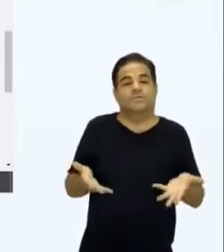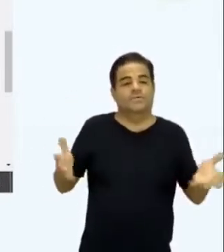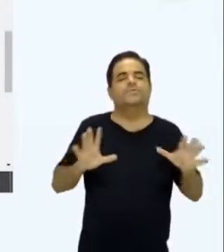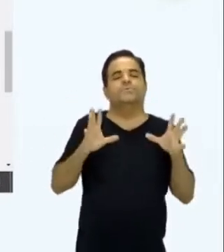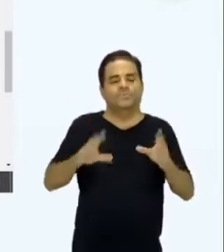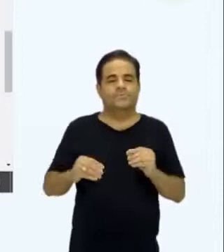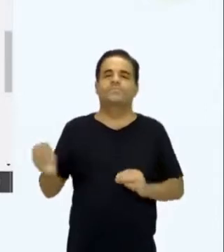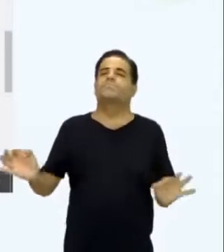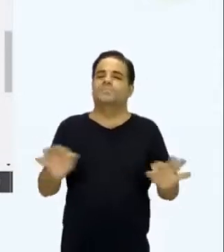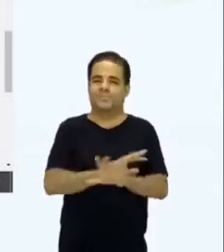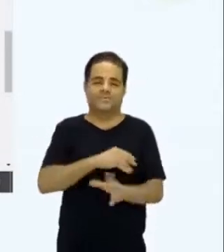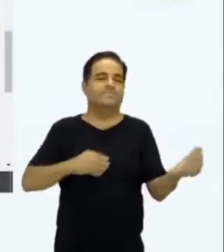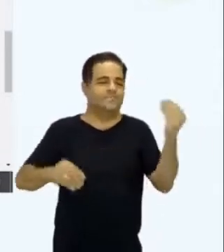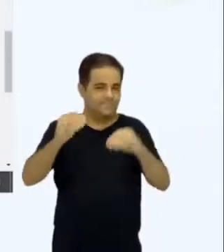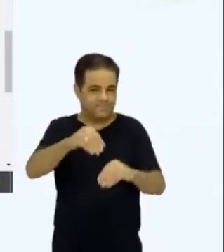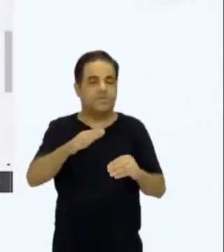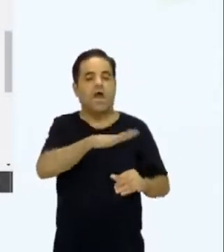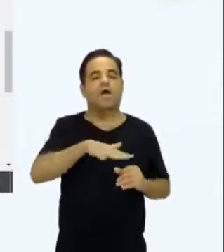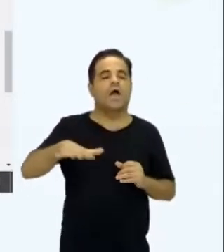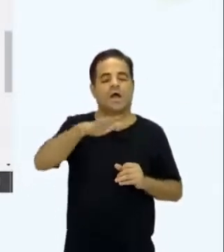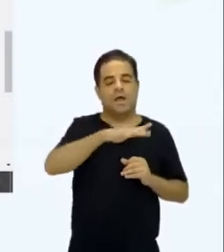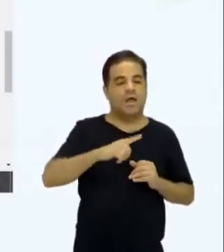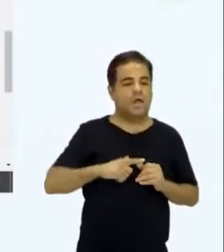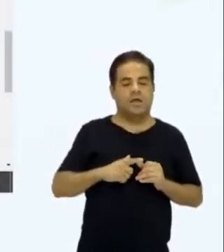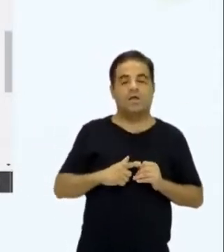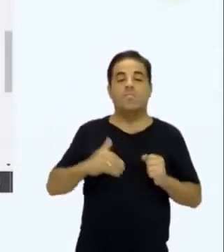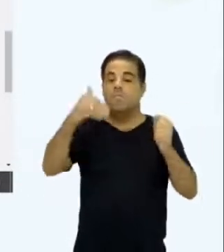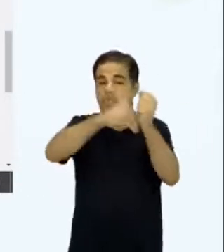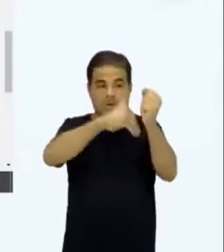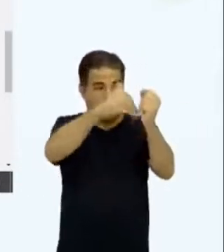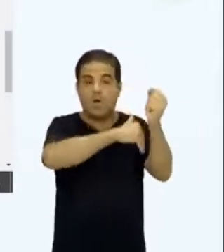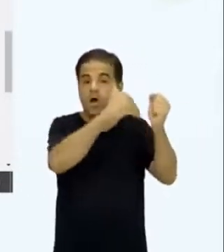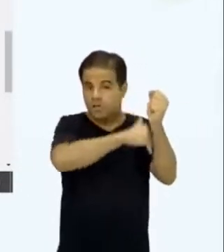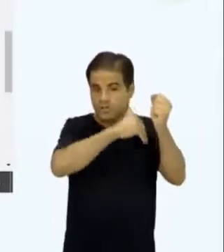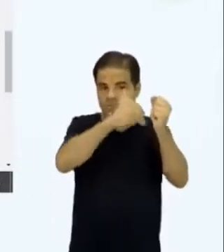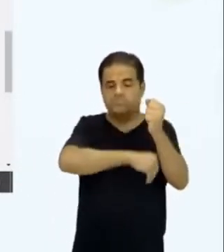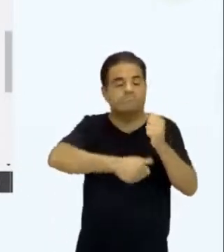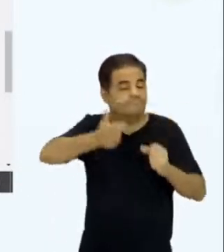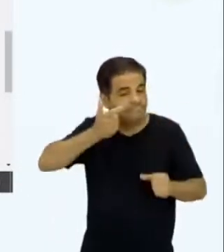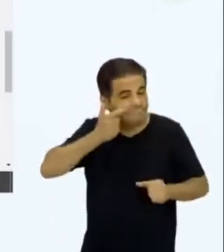tudo montadinho, vamos para a parte dos códigos.